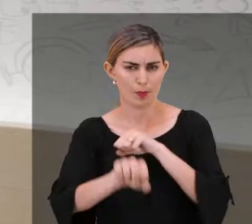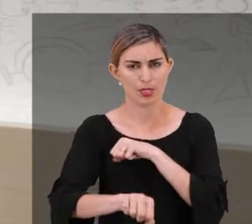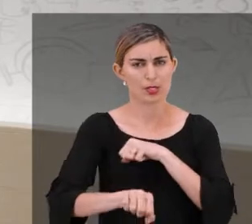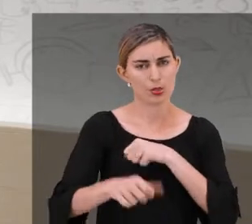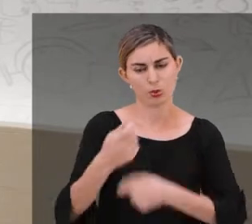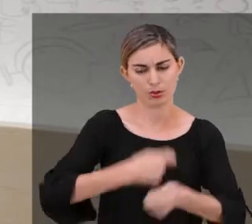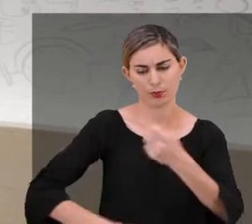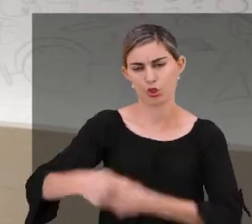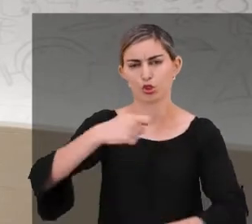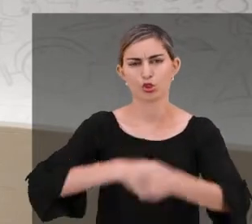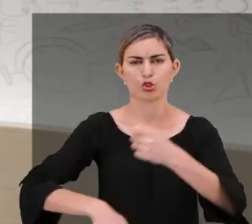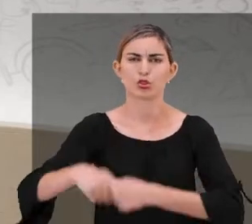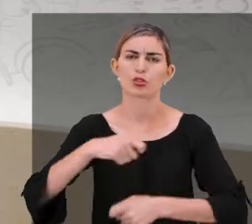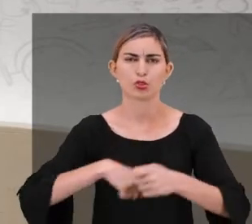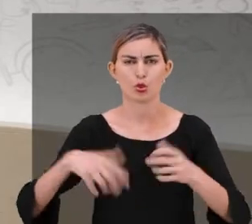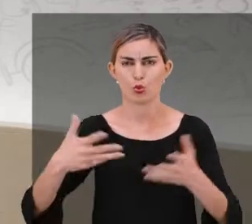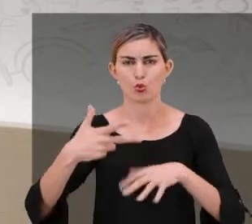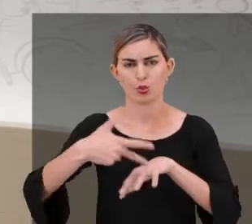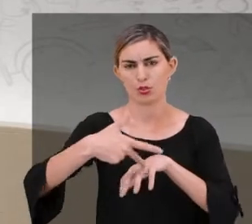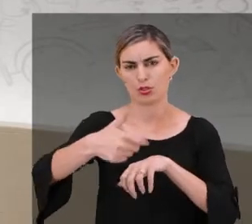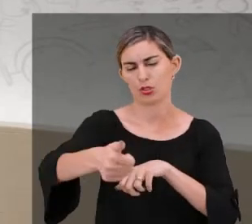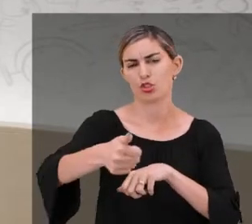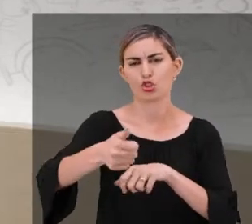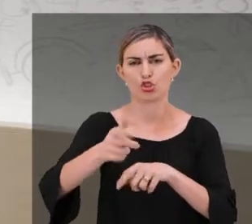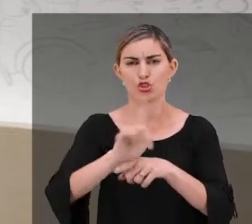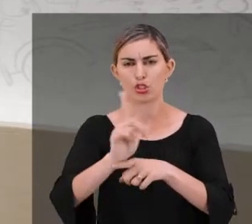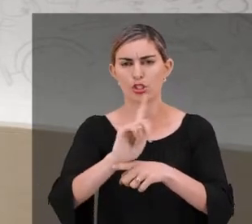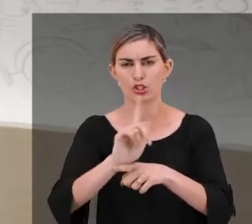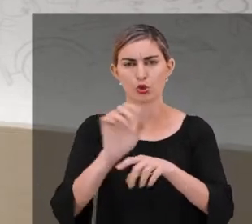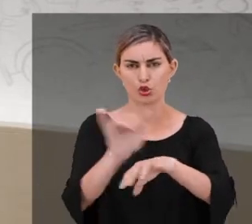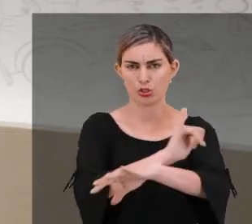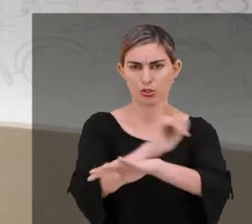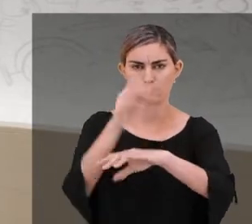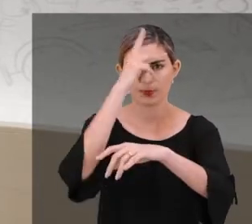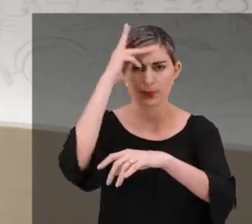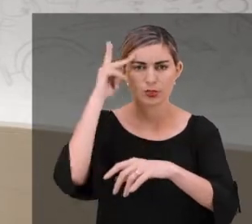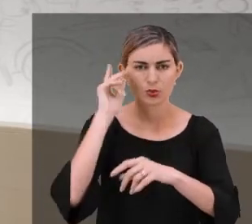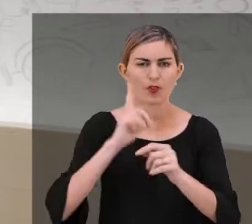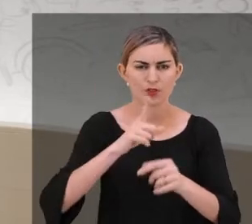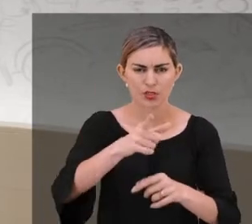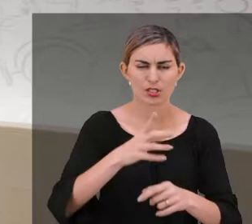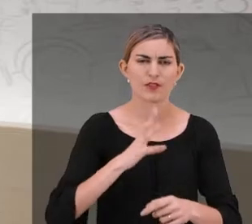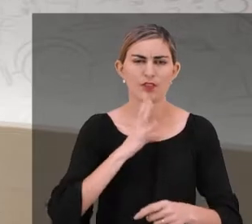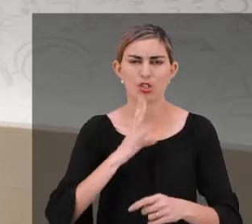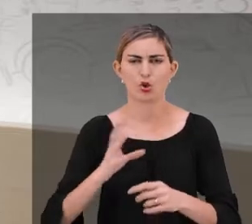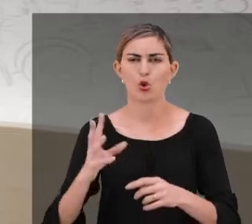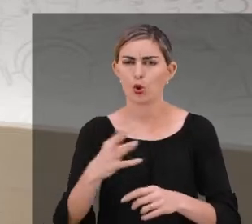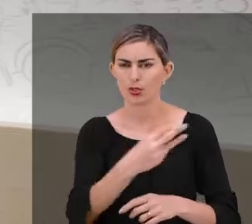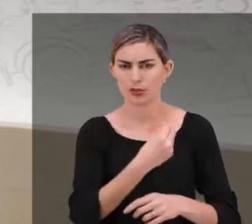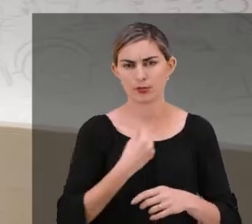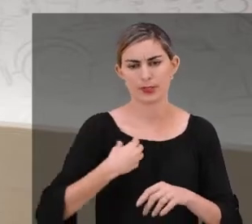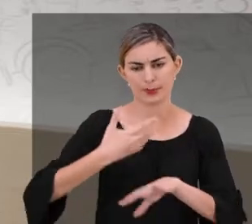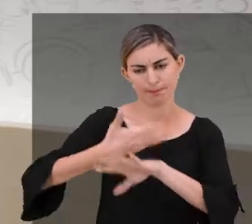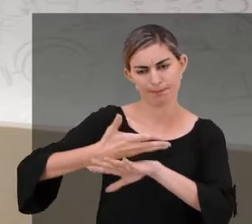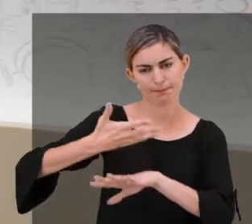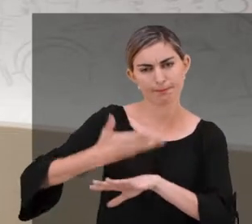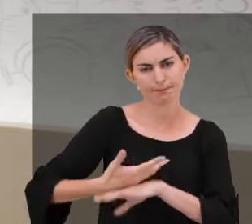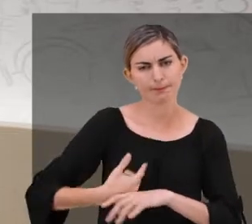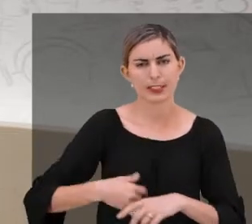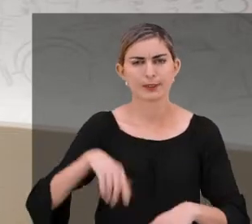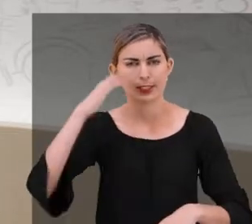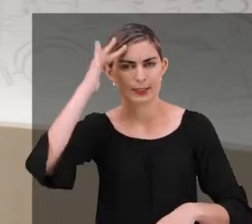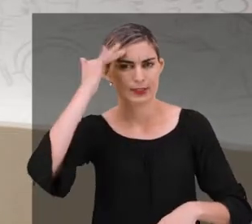formação graduada em Administração e hoje especialista em Gestão Estratégica de Pessoas. Você vai adquirir vários conhecimentos